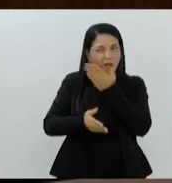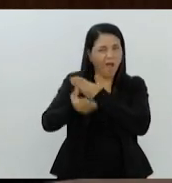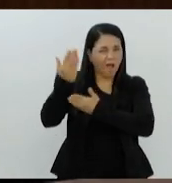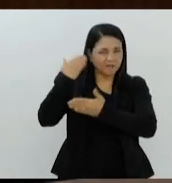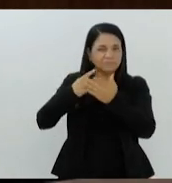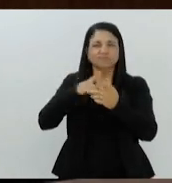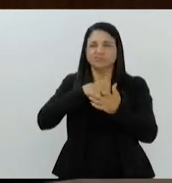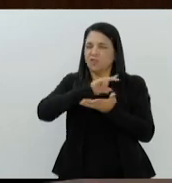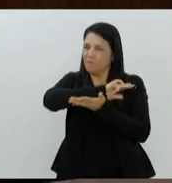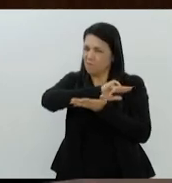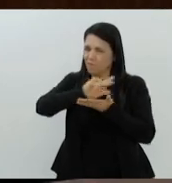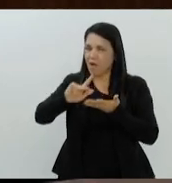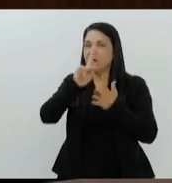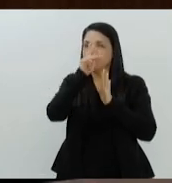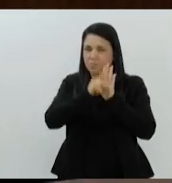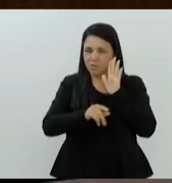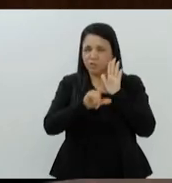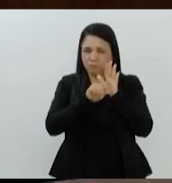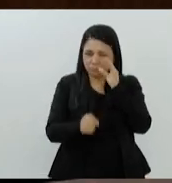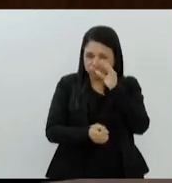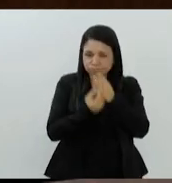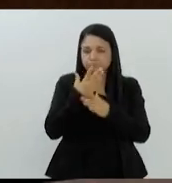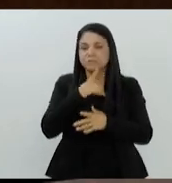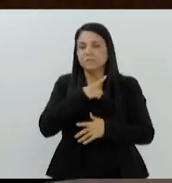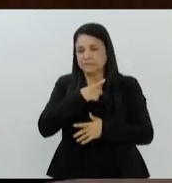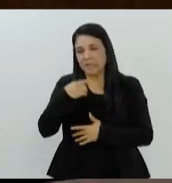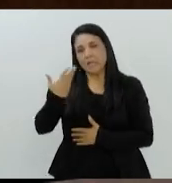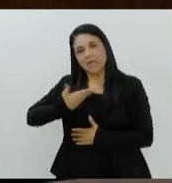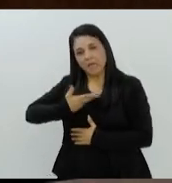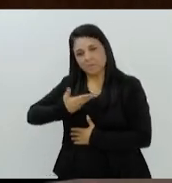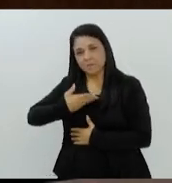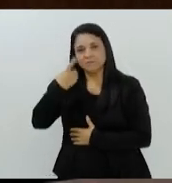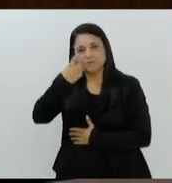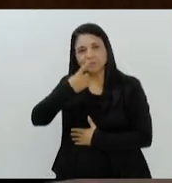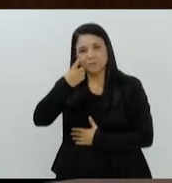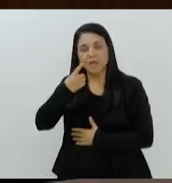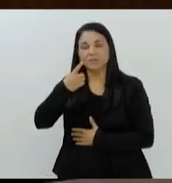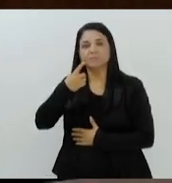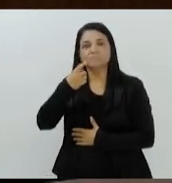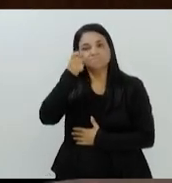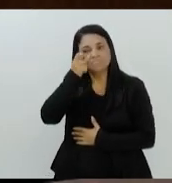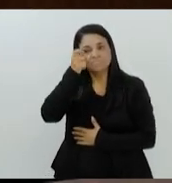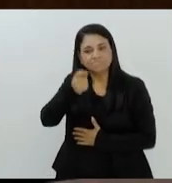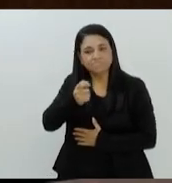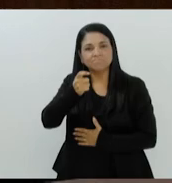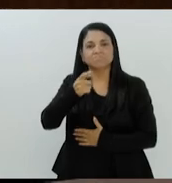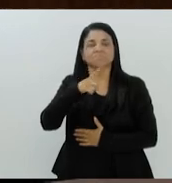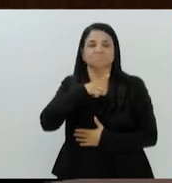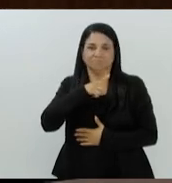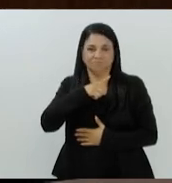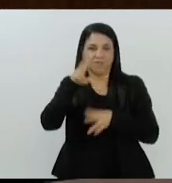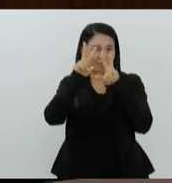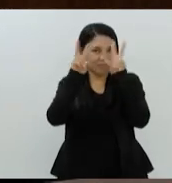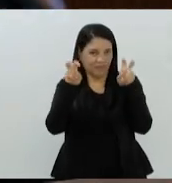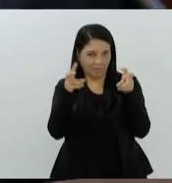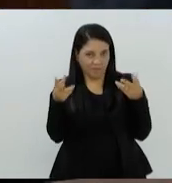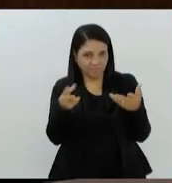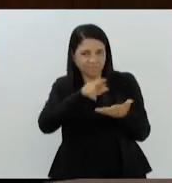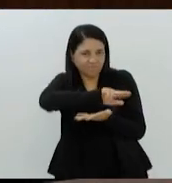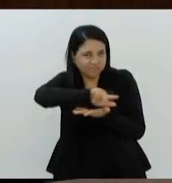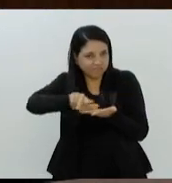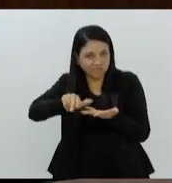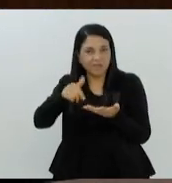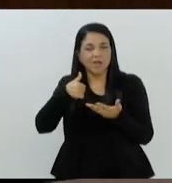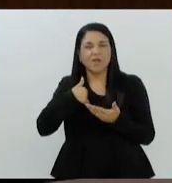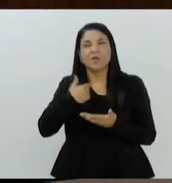né? Tem colegas tão interessados que estão abordando temas. Um dia desse eu pensei, agora eu